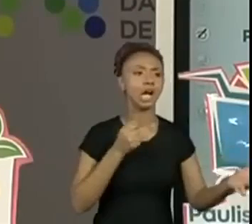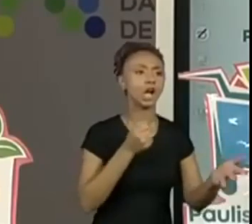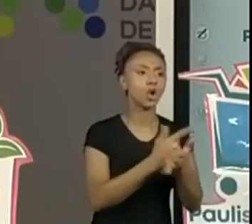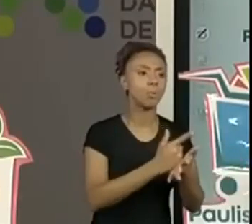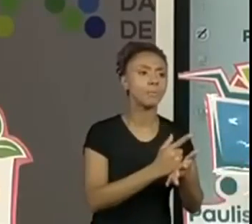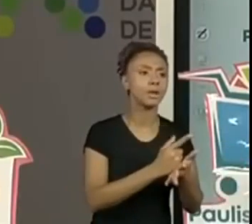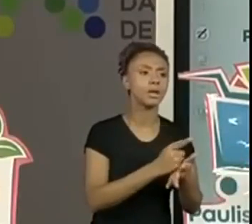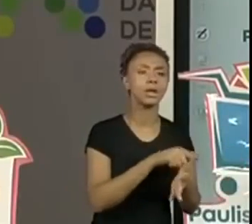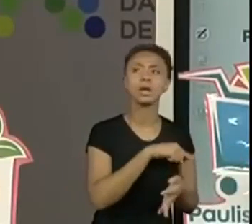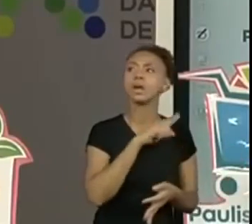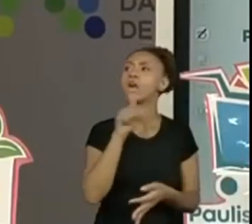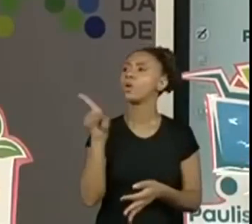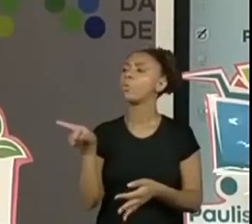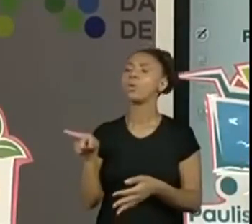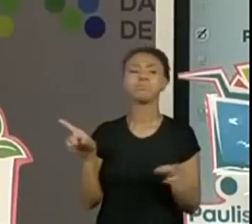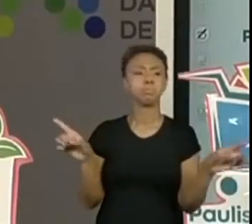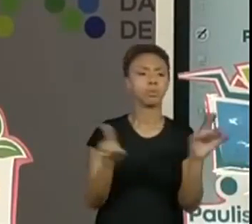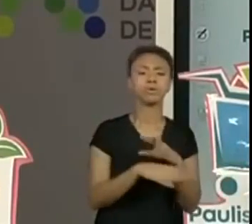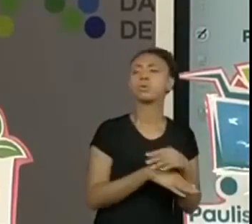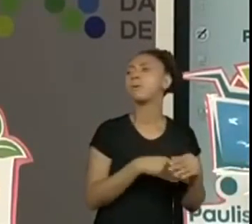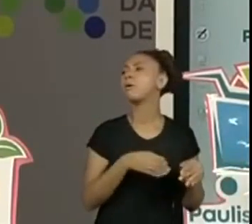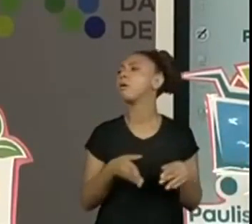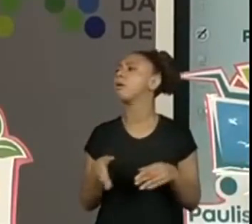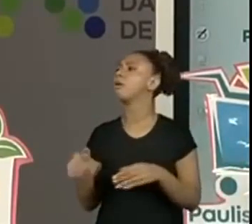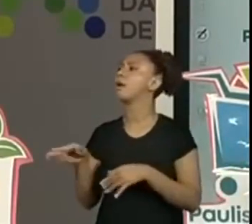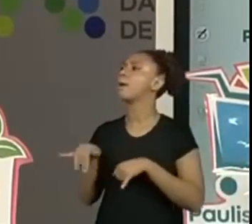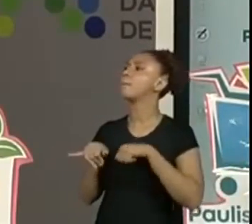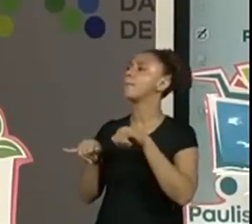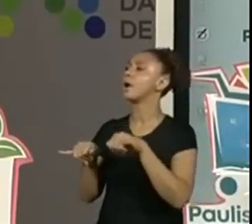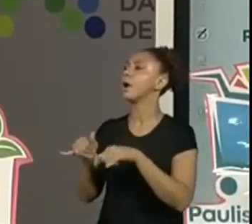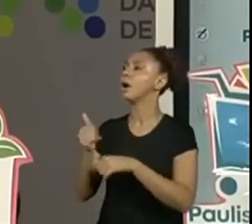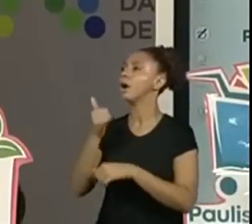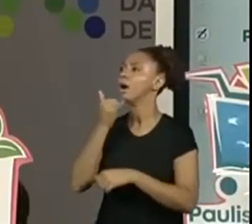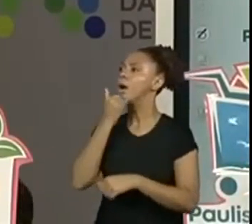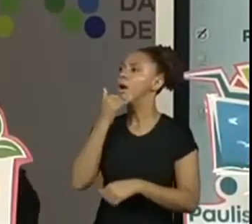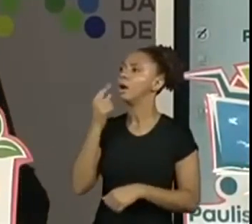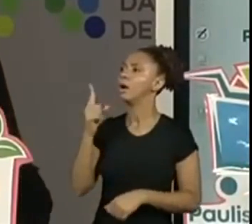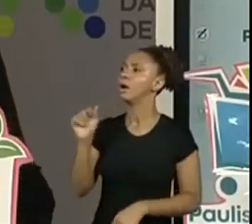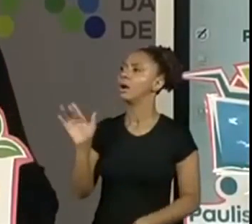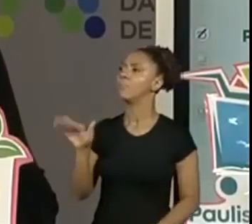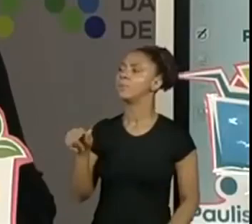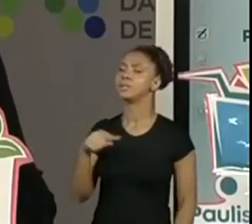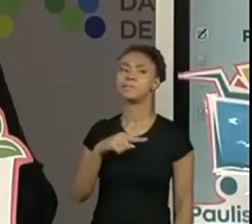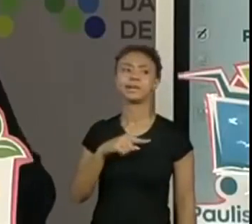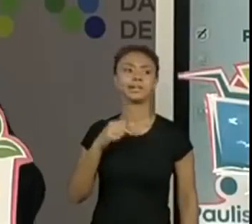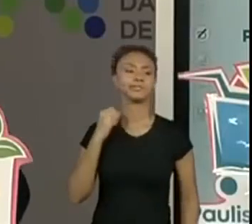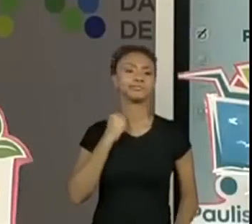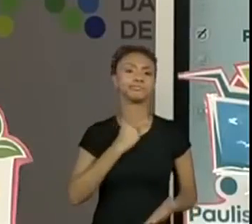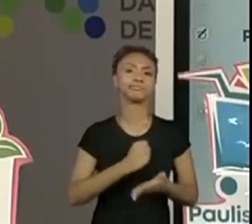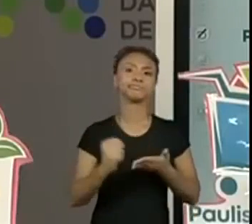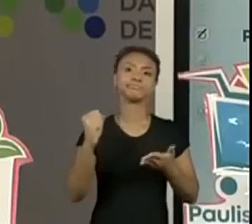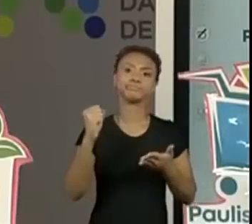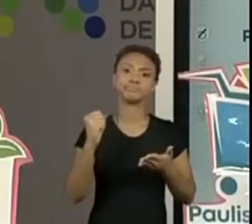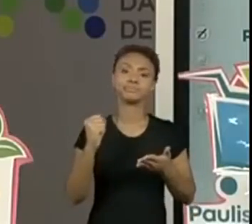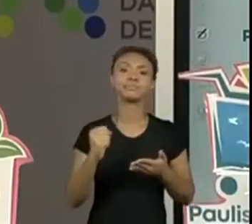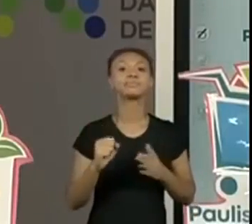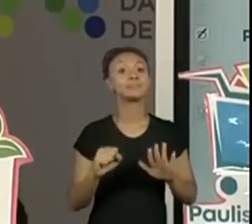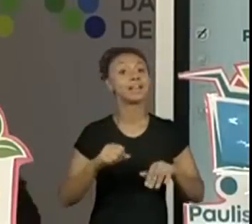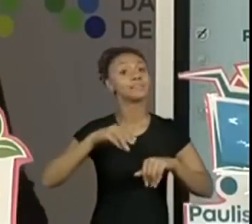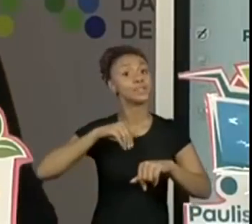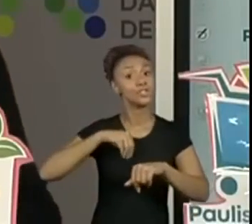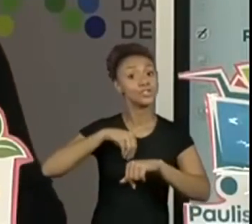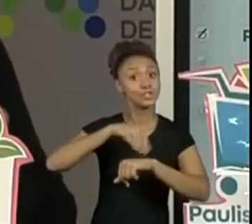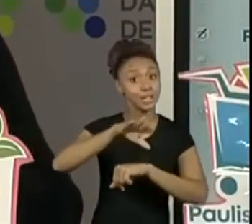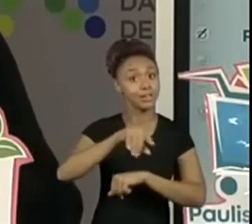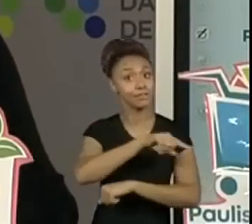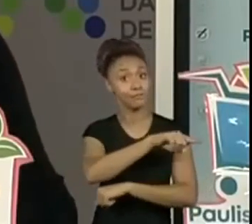nossa, estava em promoção lá, sim, o mesmo produto. Então, por isso, hoje nós vamos fazer aqui uma comparação, mas fica a dica para vocês